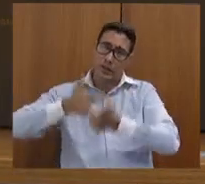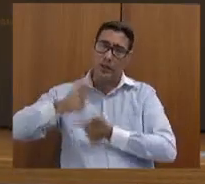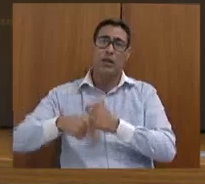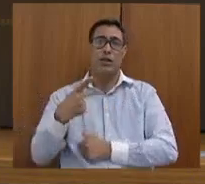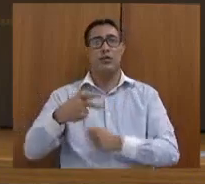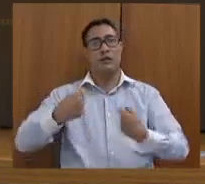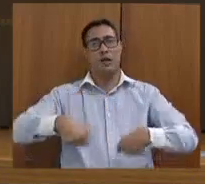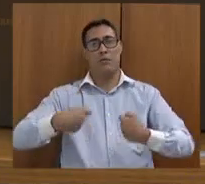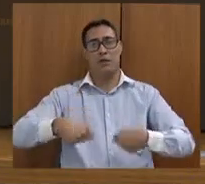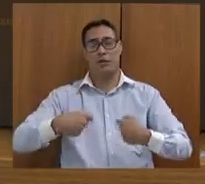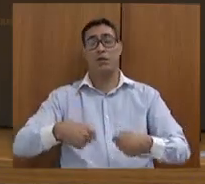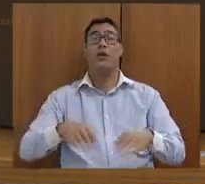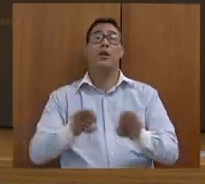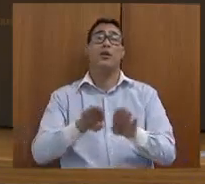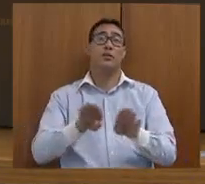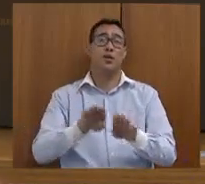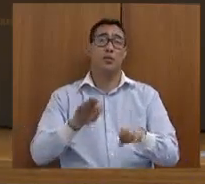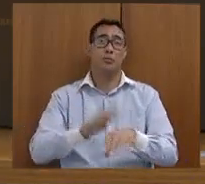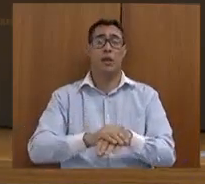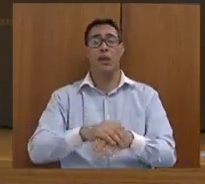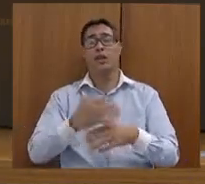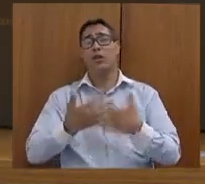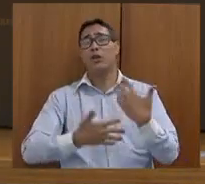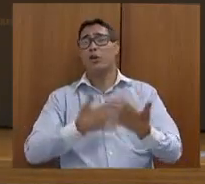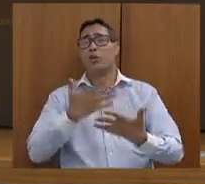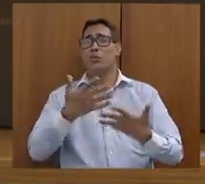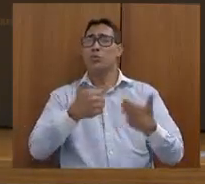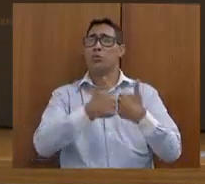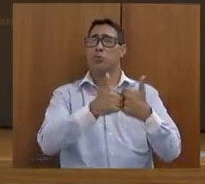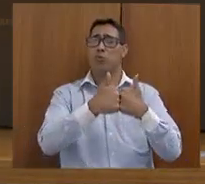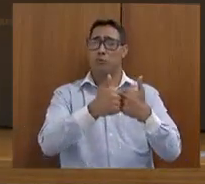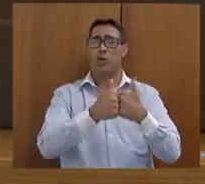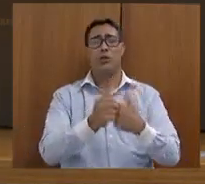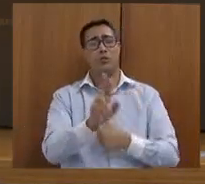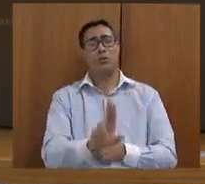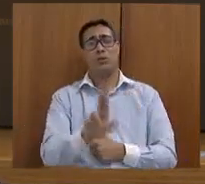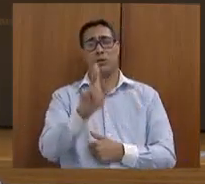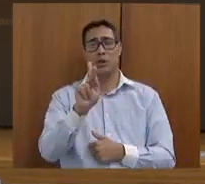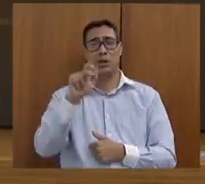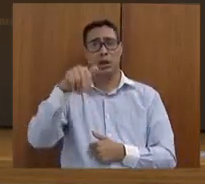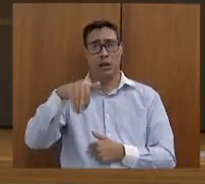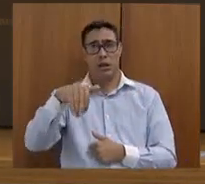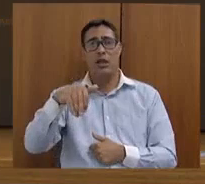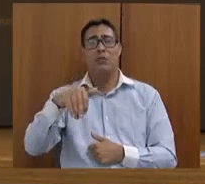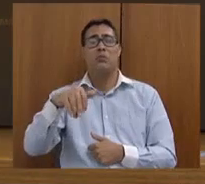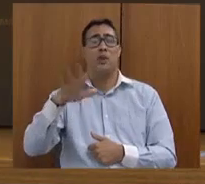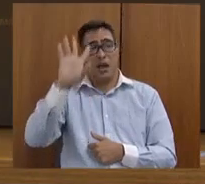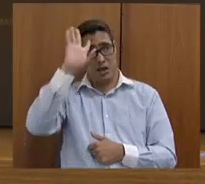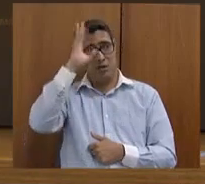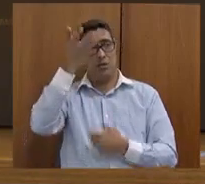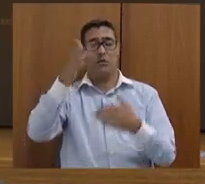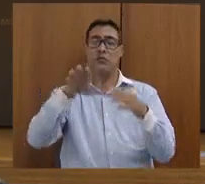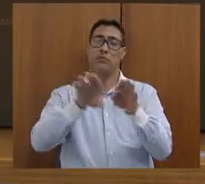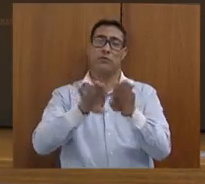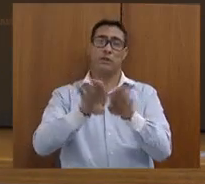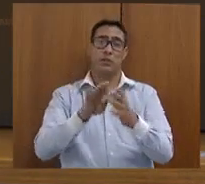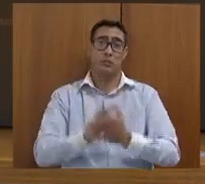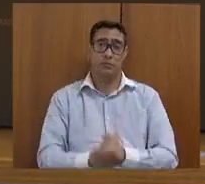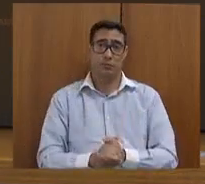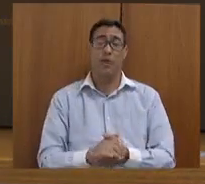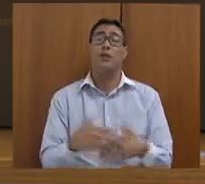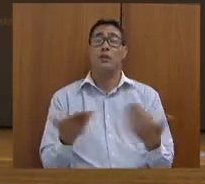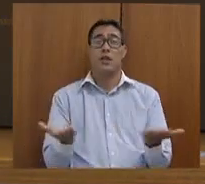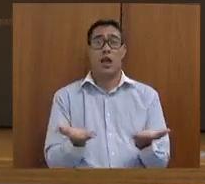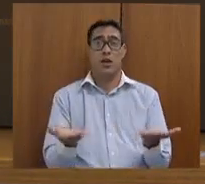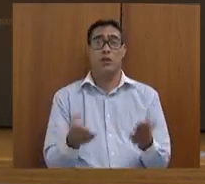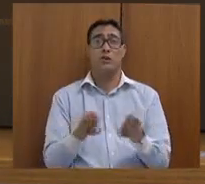do transporte por quilometragem resolve uma grande questão e agora o senhor ainda